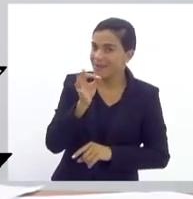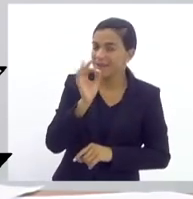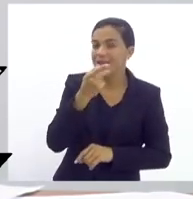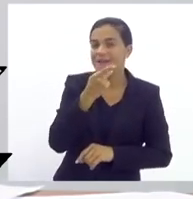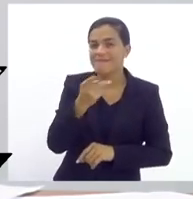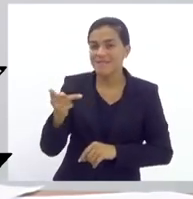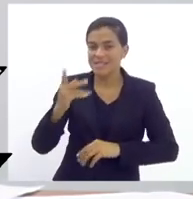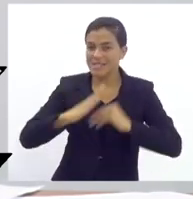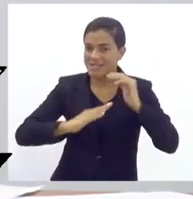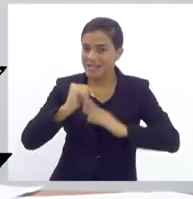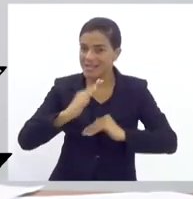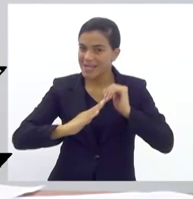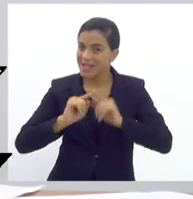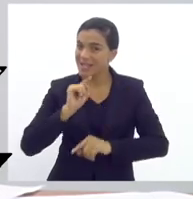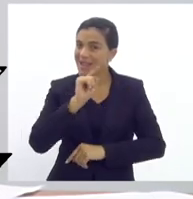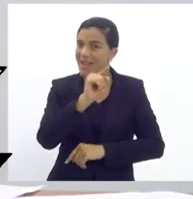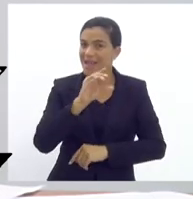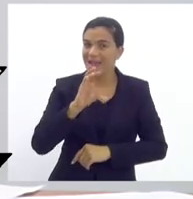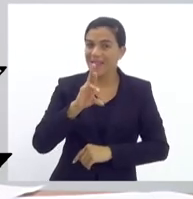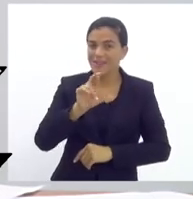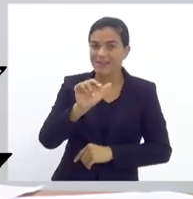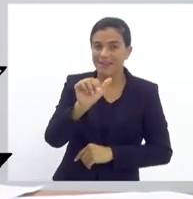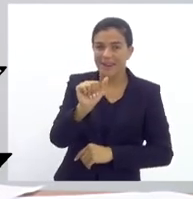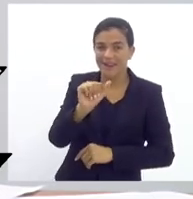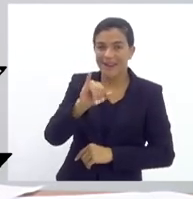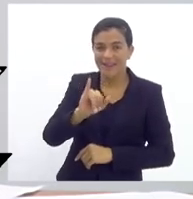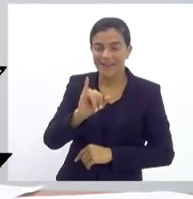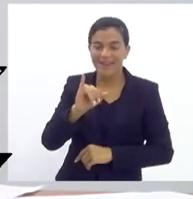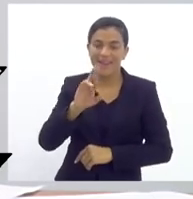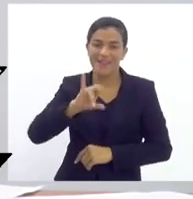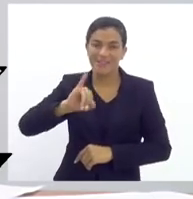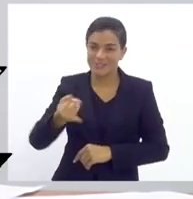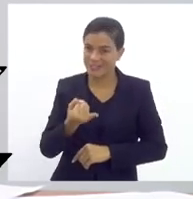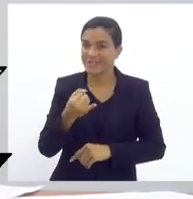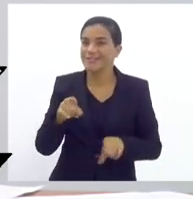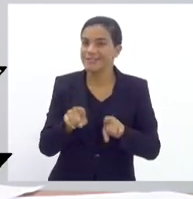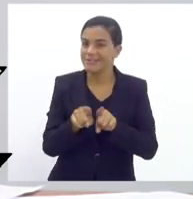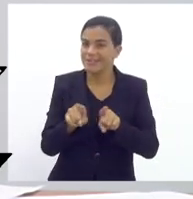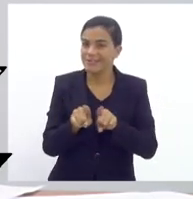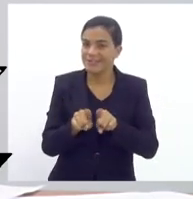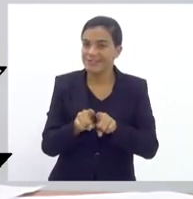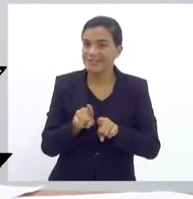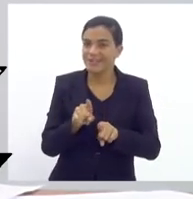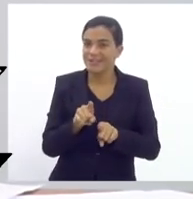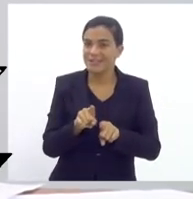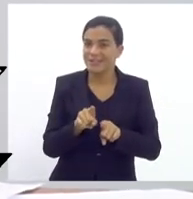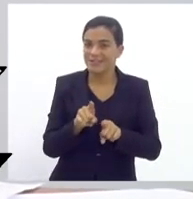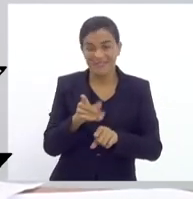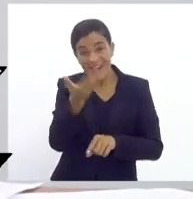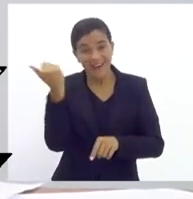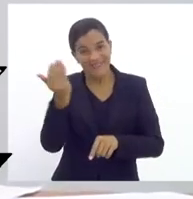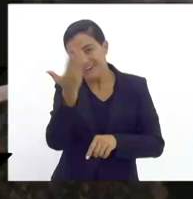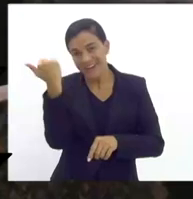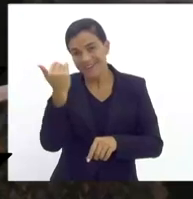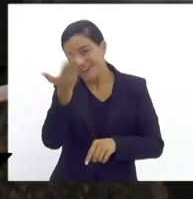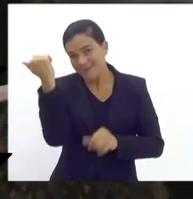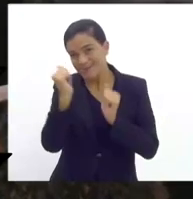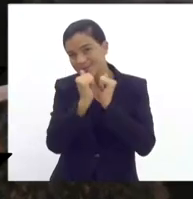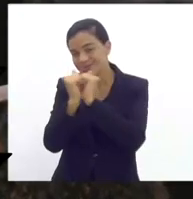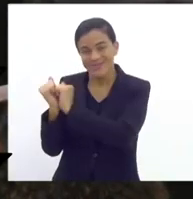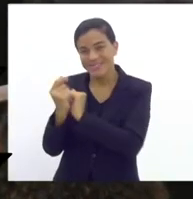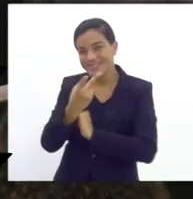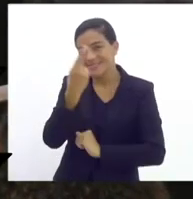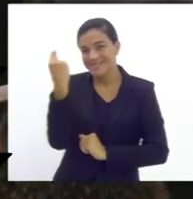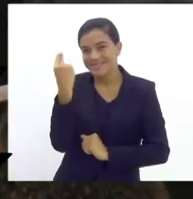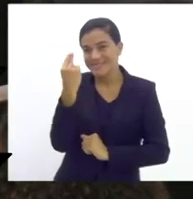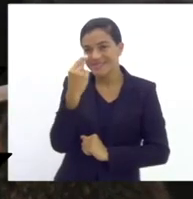visita técnica lá no crai RJ ok também é uma das nossas vamos vamos juntas